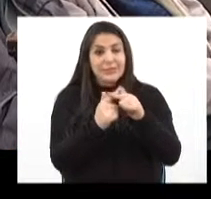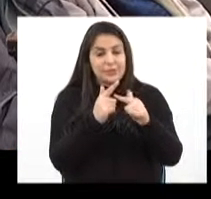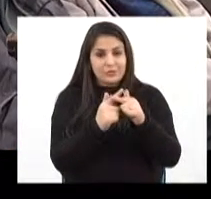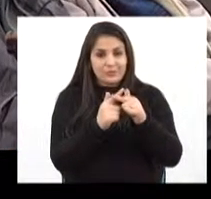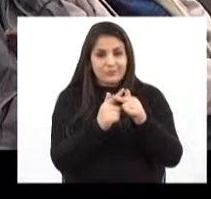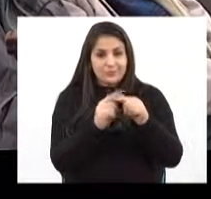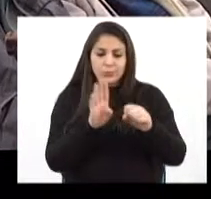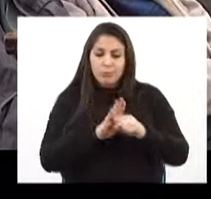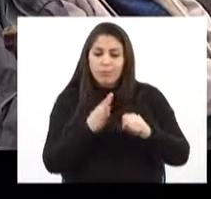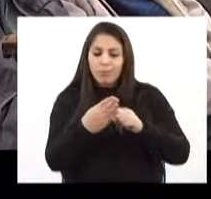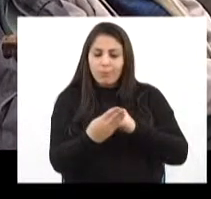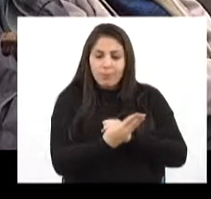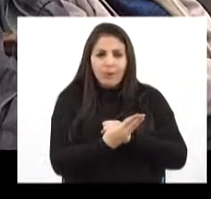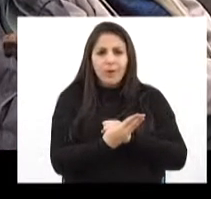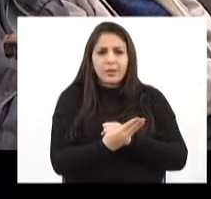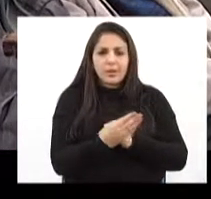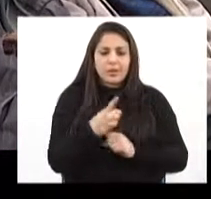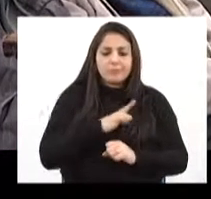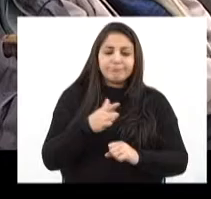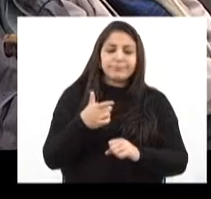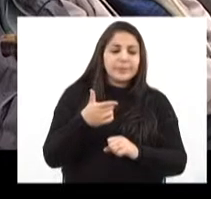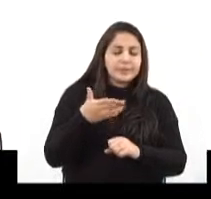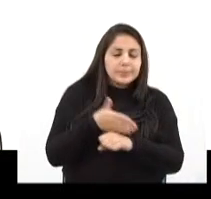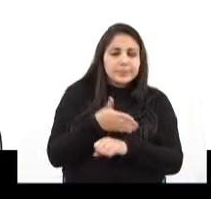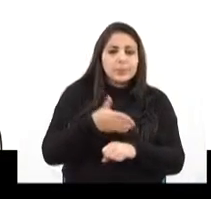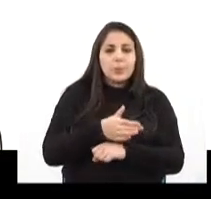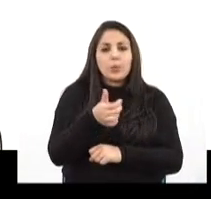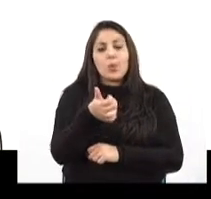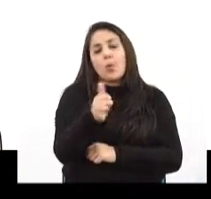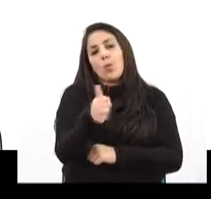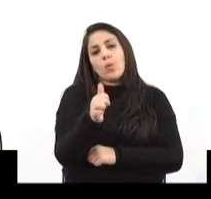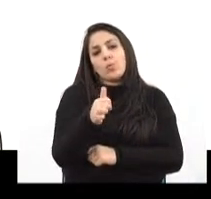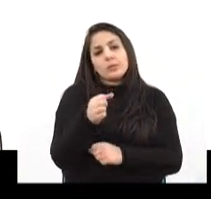o padre Benjamin permaneceu por 11 anos até